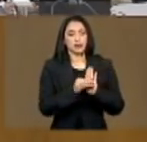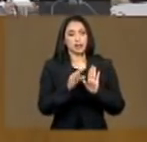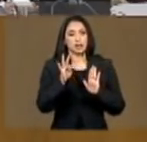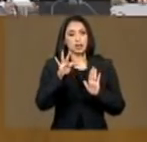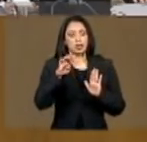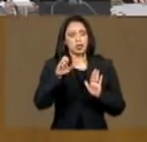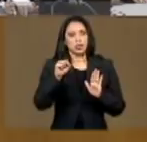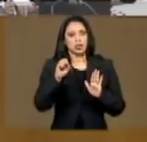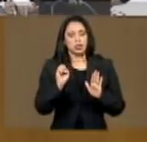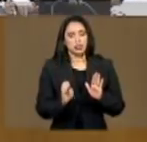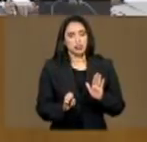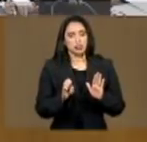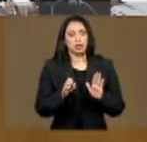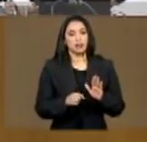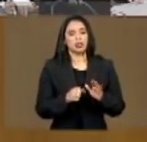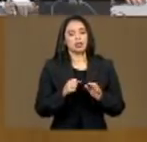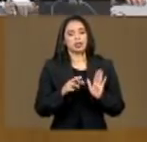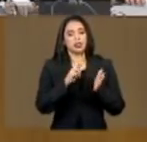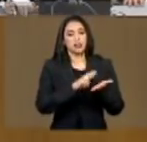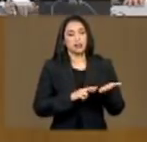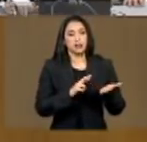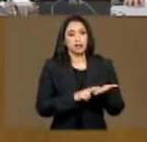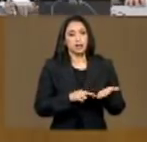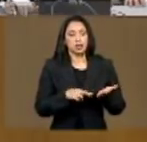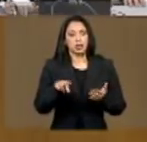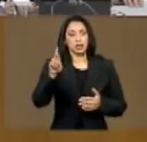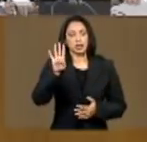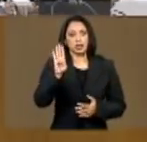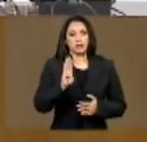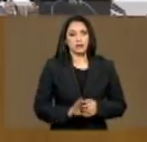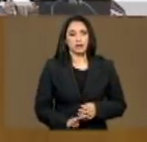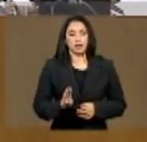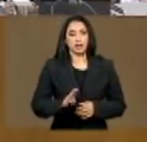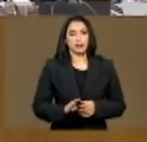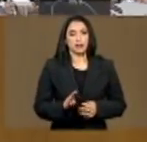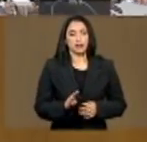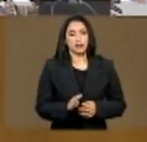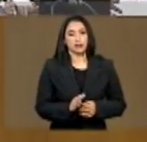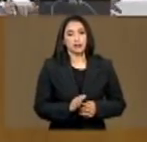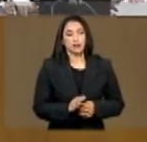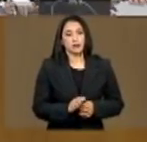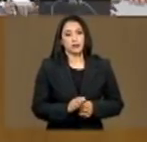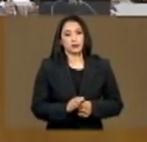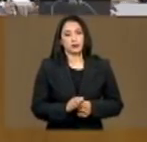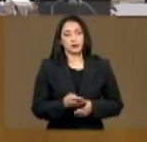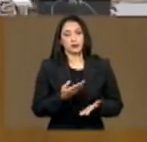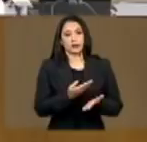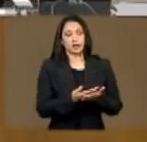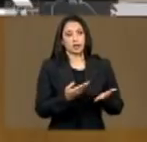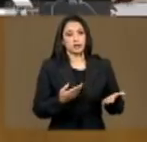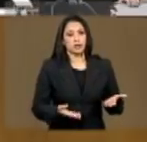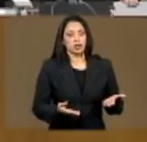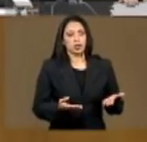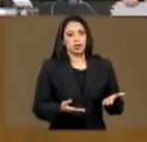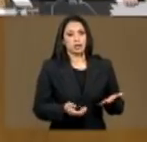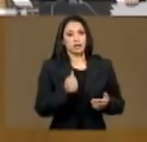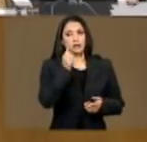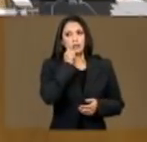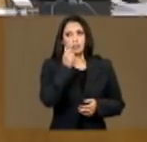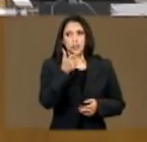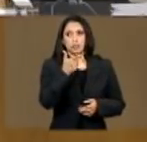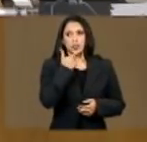anunciada pelo ministro relator para o acórdão roberto barroso vencido o ministro relator ministro marco